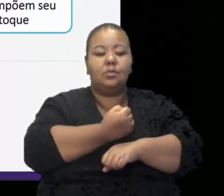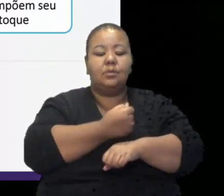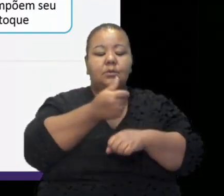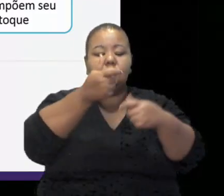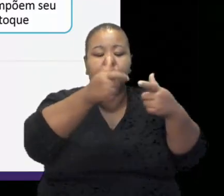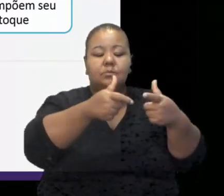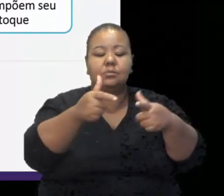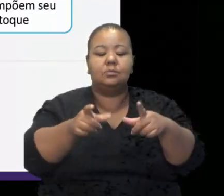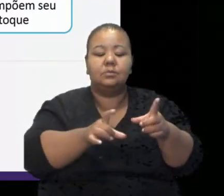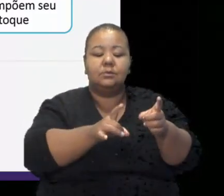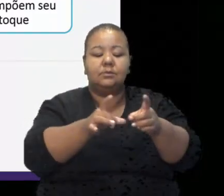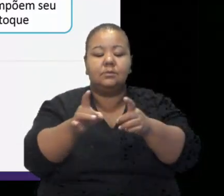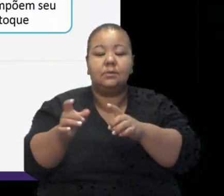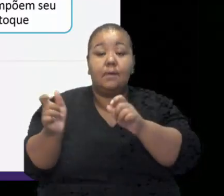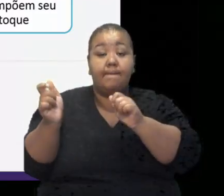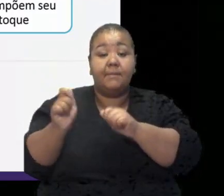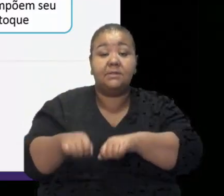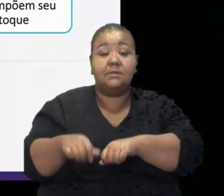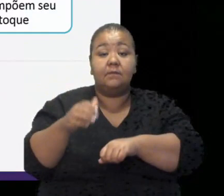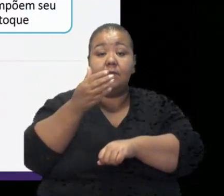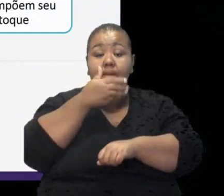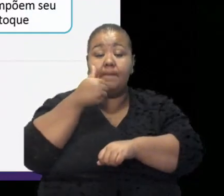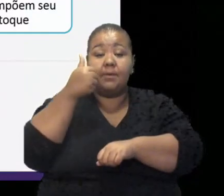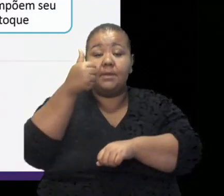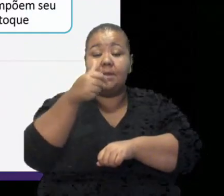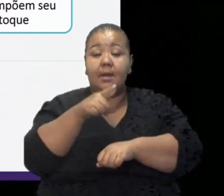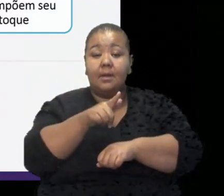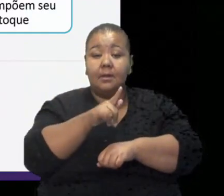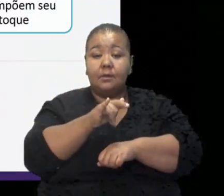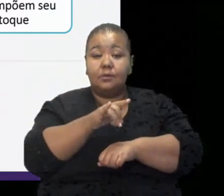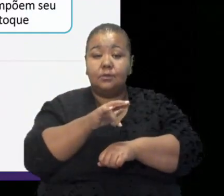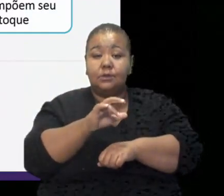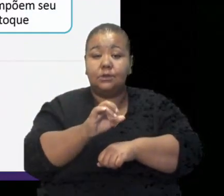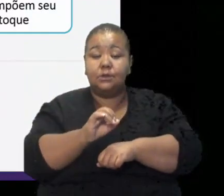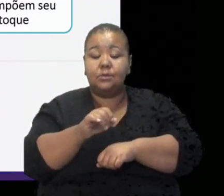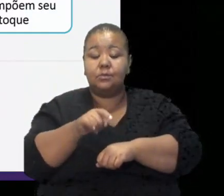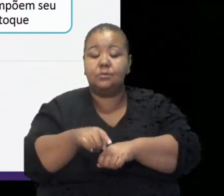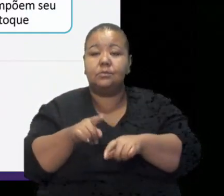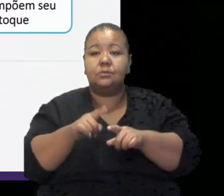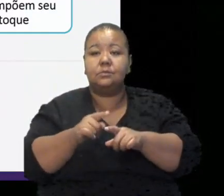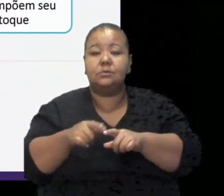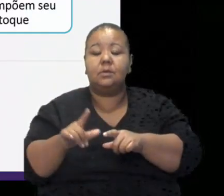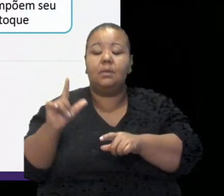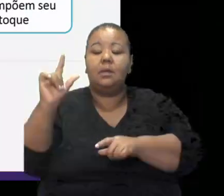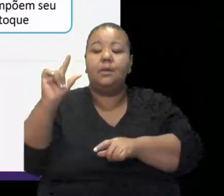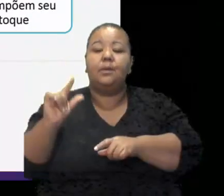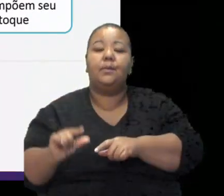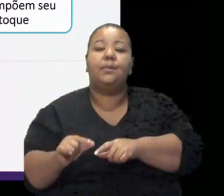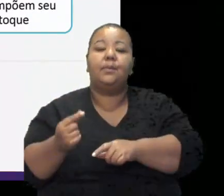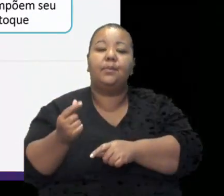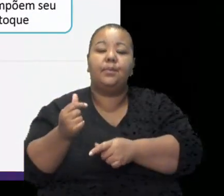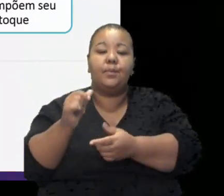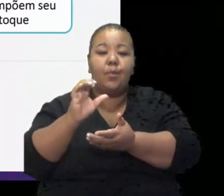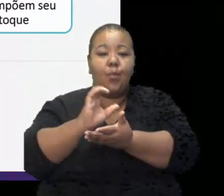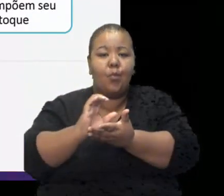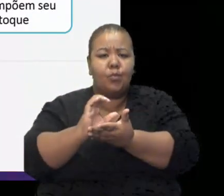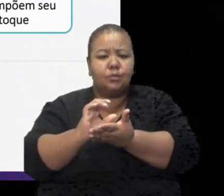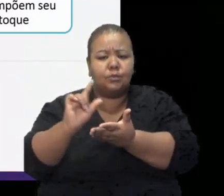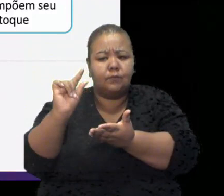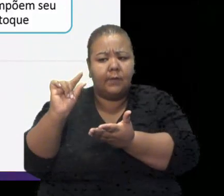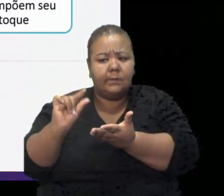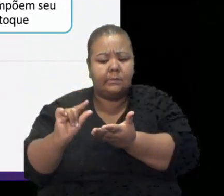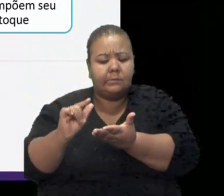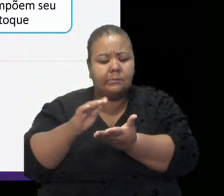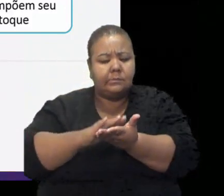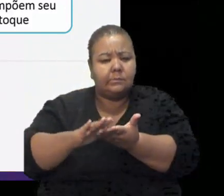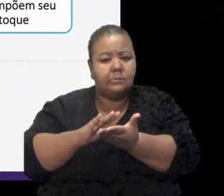de vendas possíveis para aumentar o giro, né, e automaticamente diminuir o custo, que é a segunda